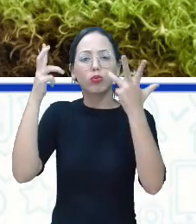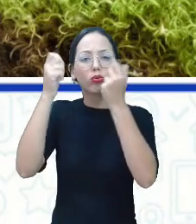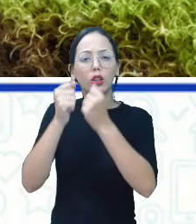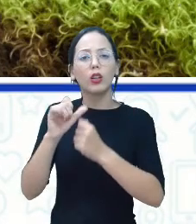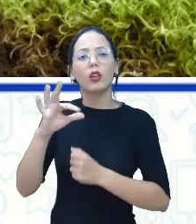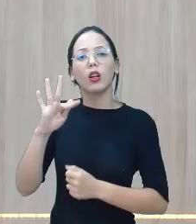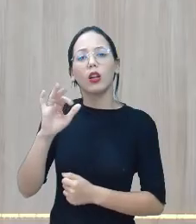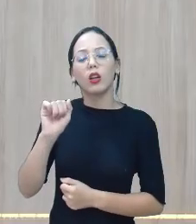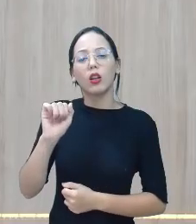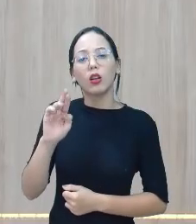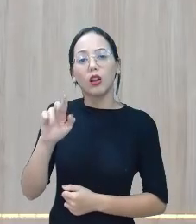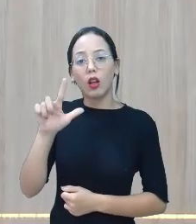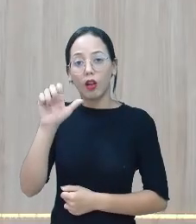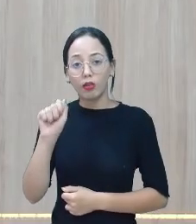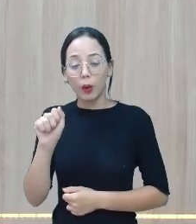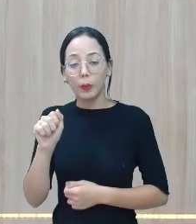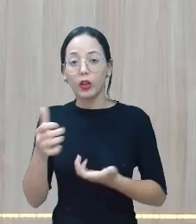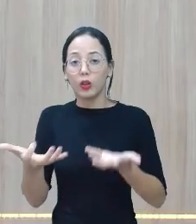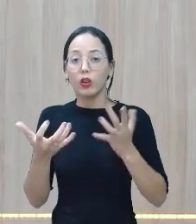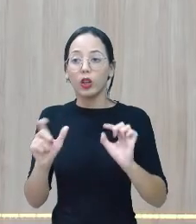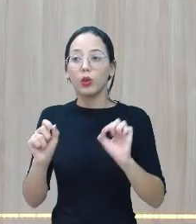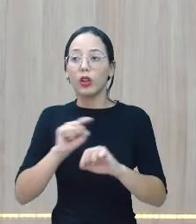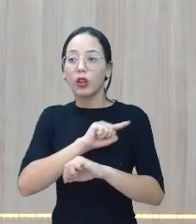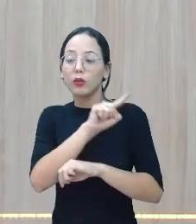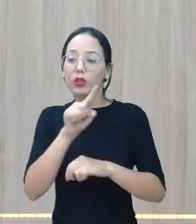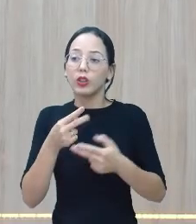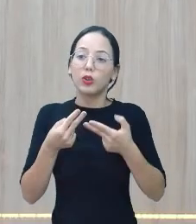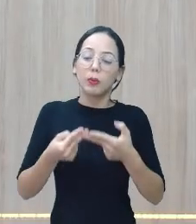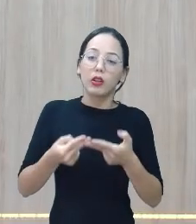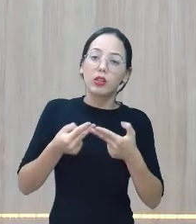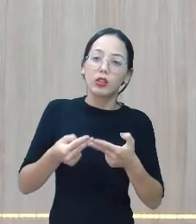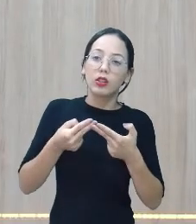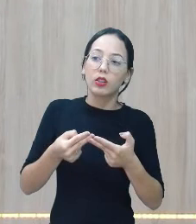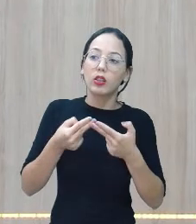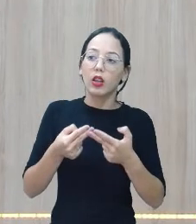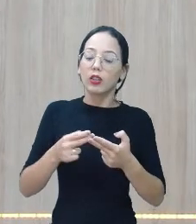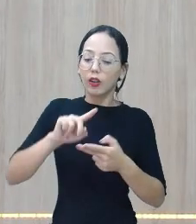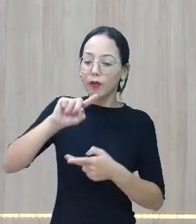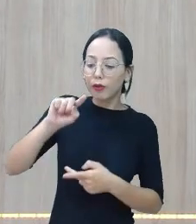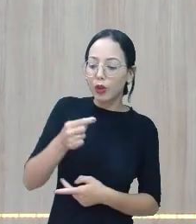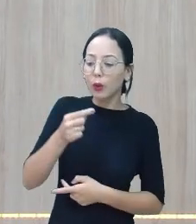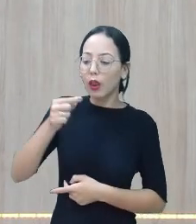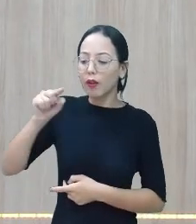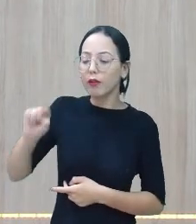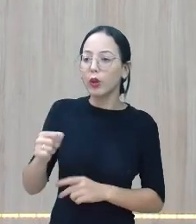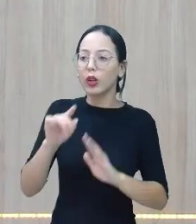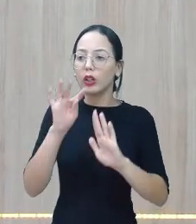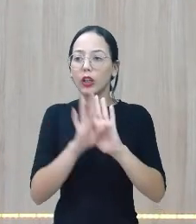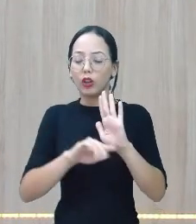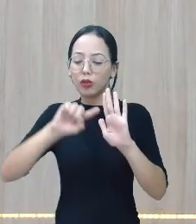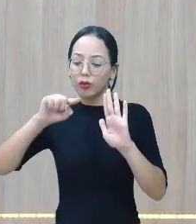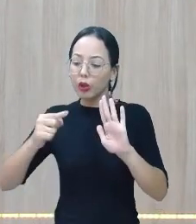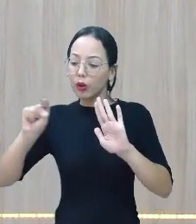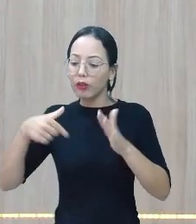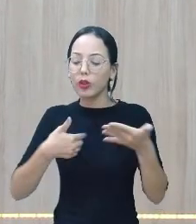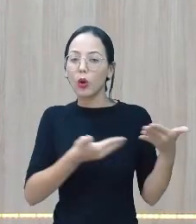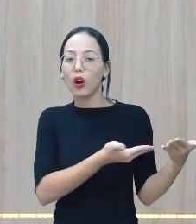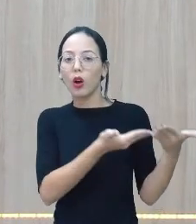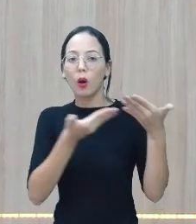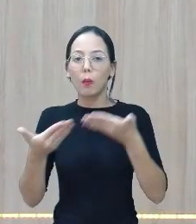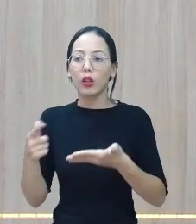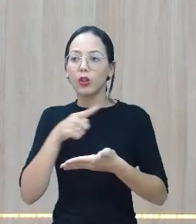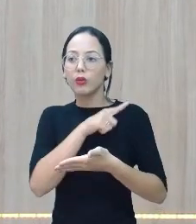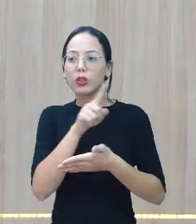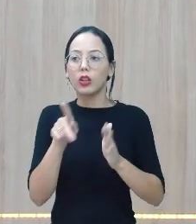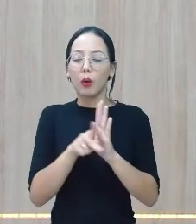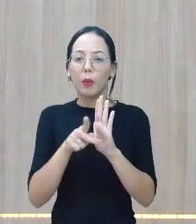fábula. E aí eu gostaria que vocês, com paciência aí, colocassem, eu convido vocês a visitarem